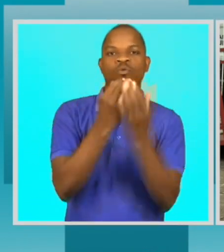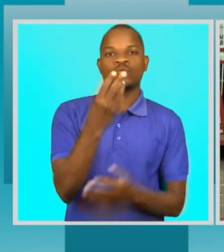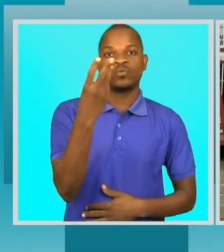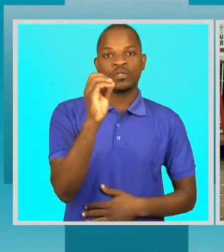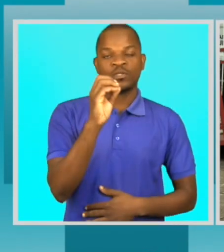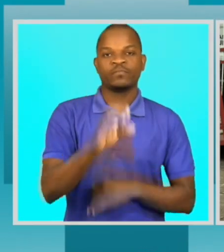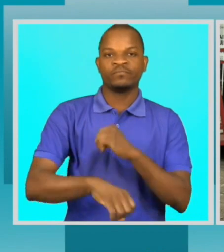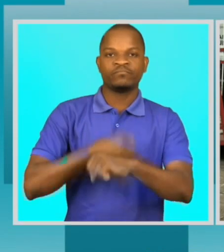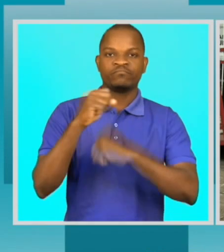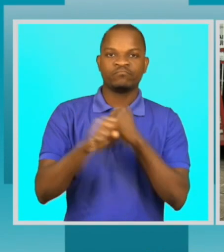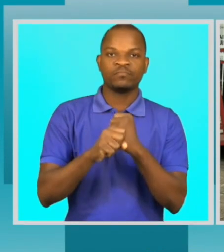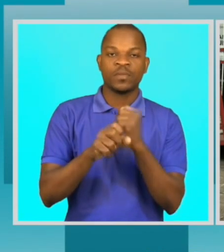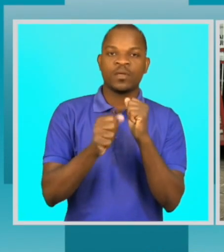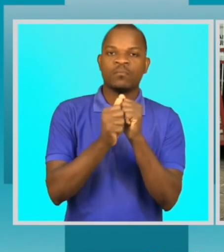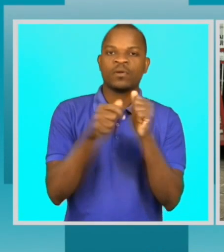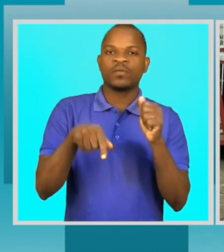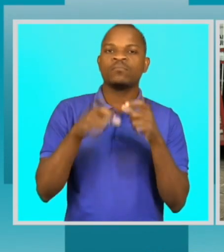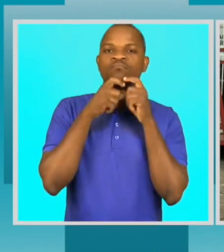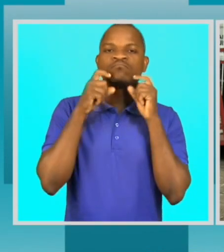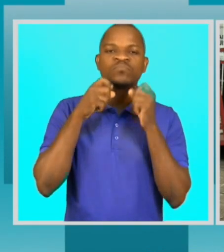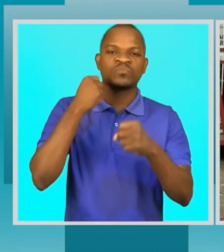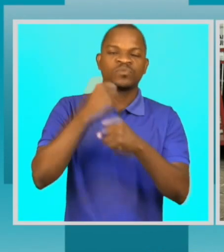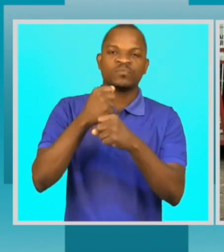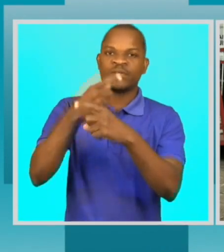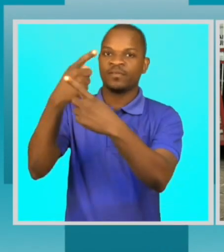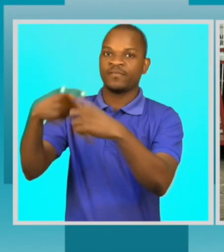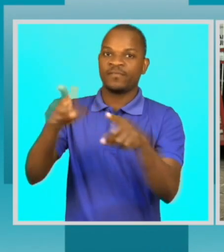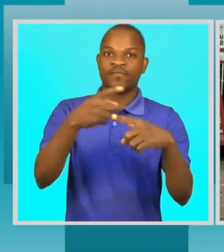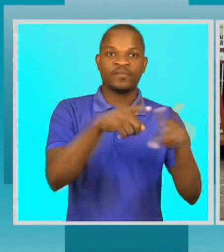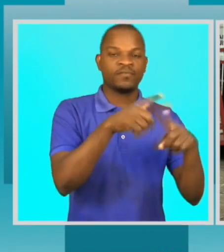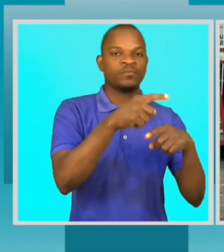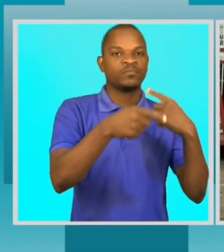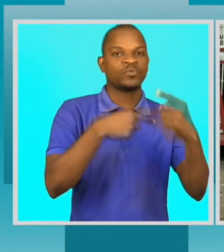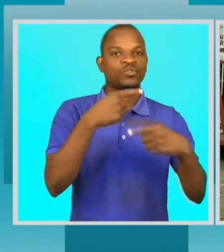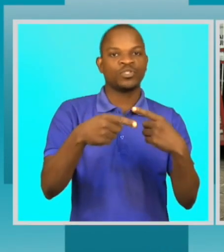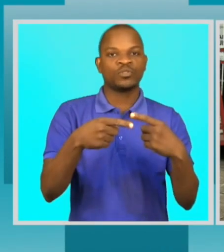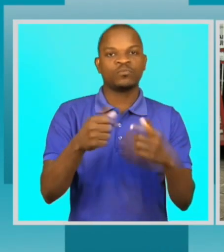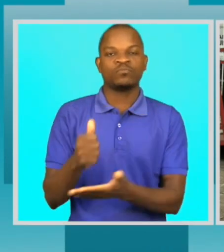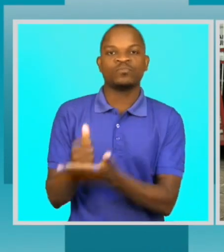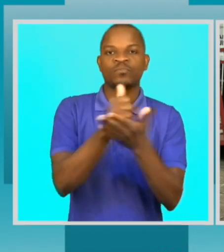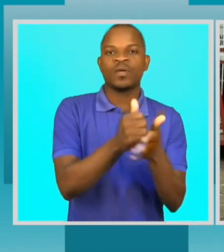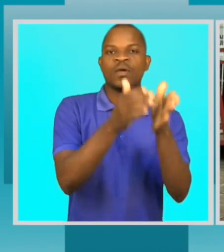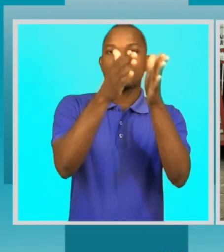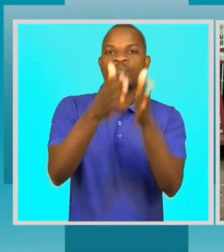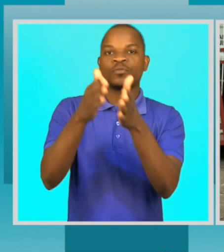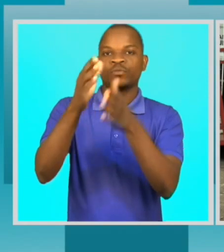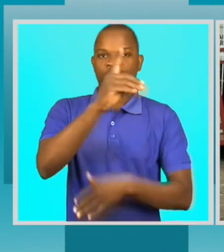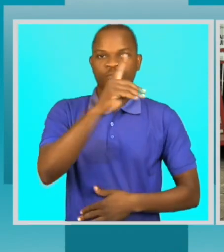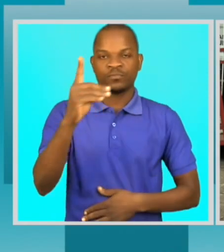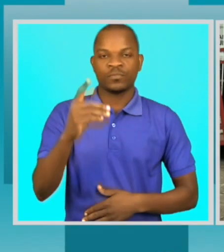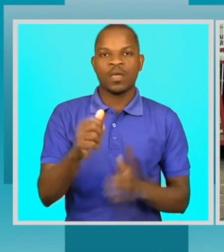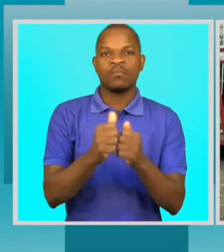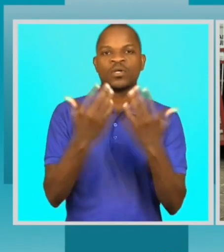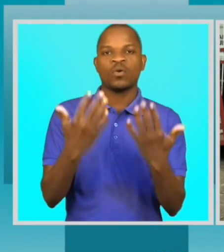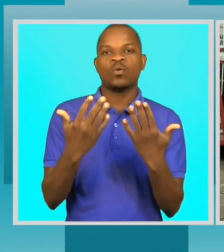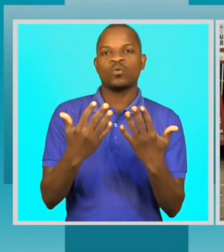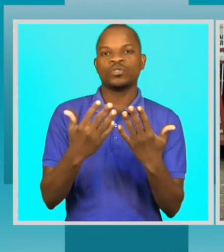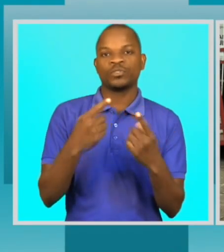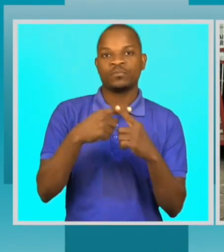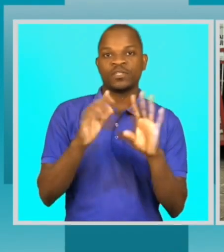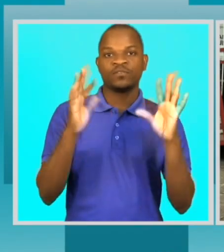vários projetos em promo da pessoa com deficiência. Hoje, nesta edição do Mais Vida, vamos falar com